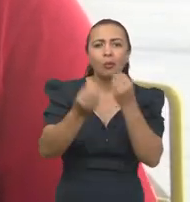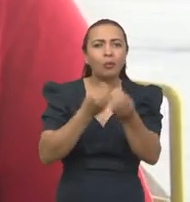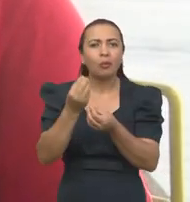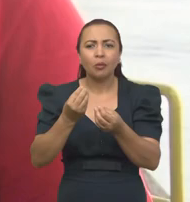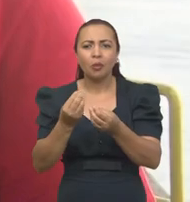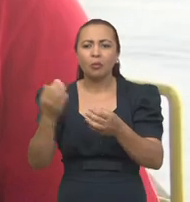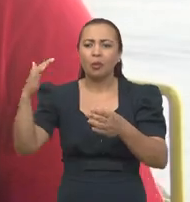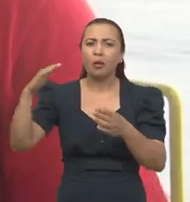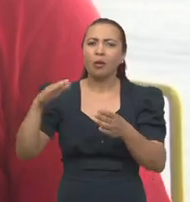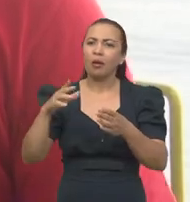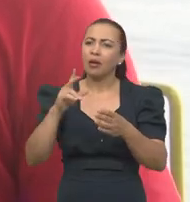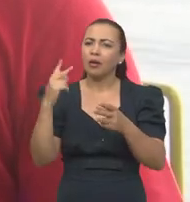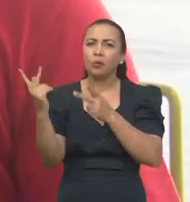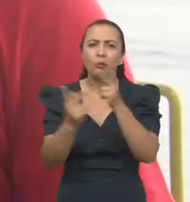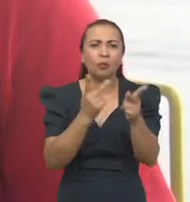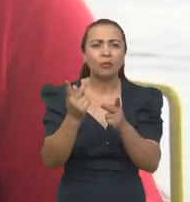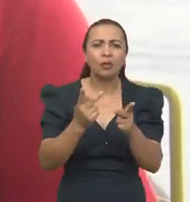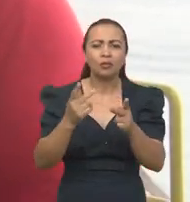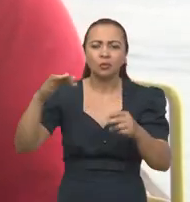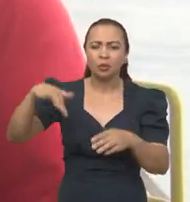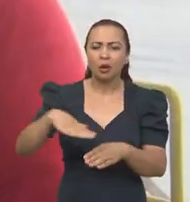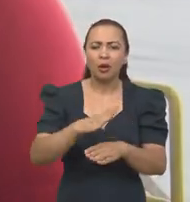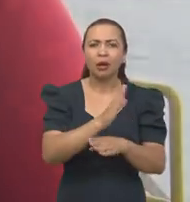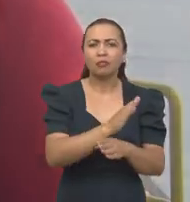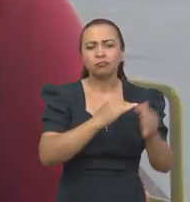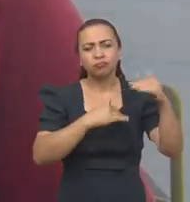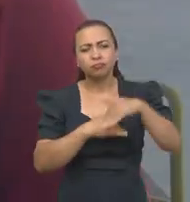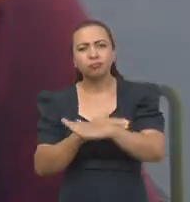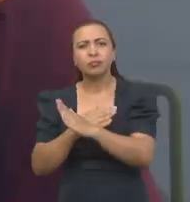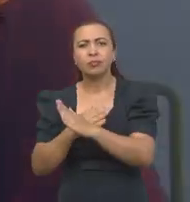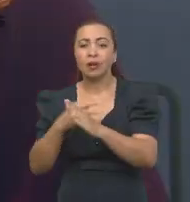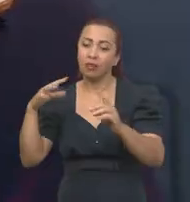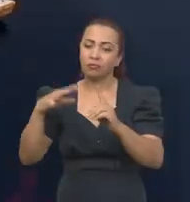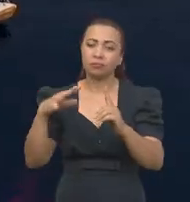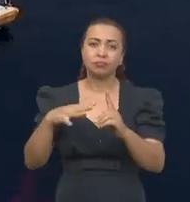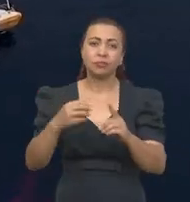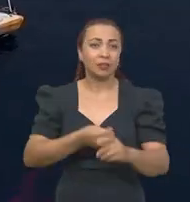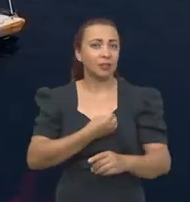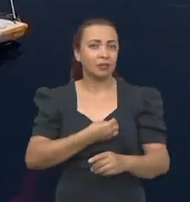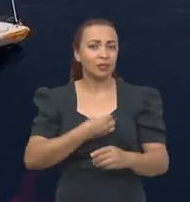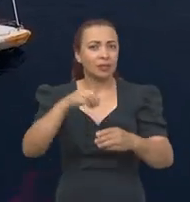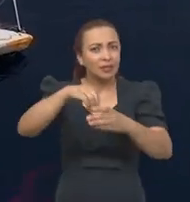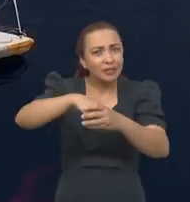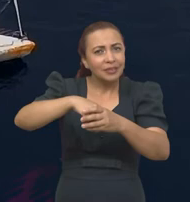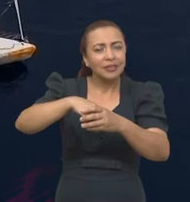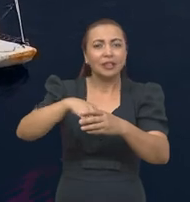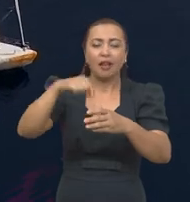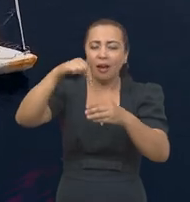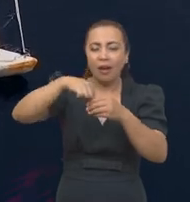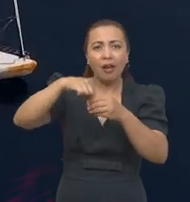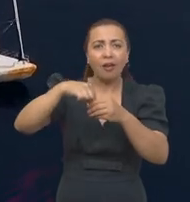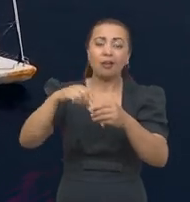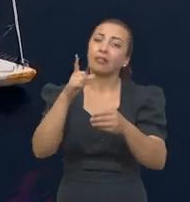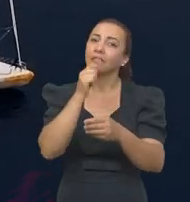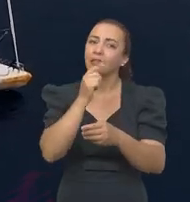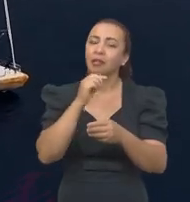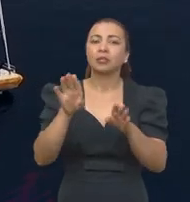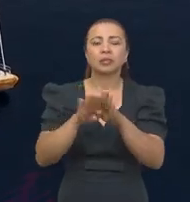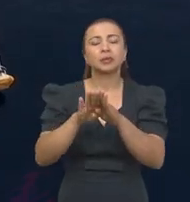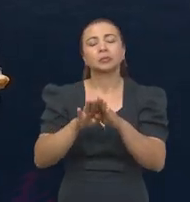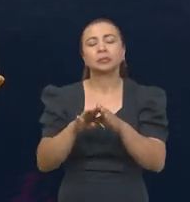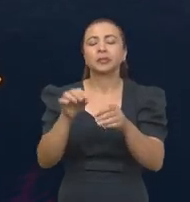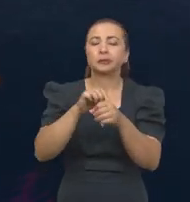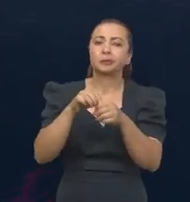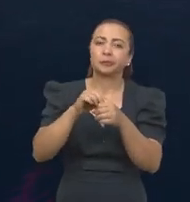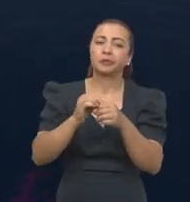seja como que as correntes e a circulação do Oceano afeta a distribuição desses micro-organismos na água e também no caso do